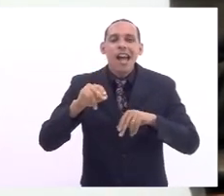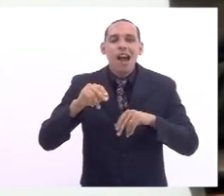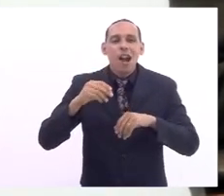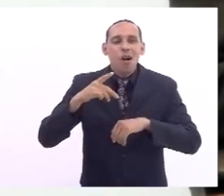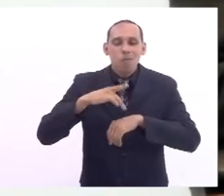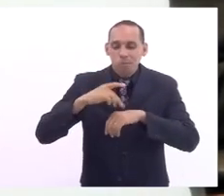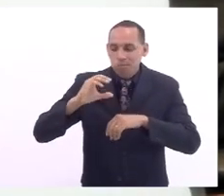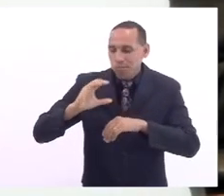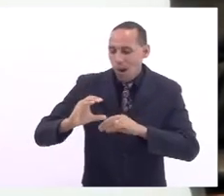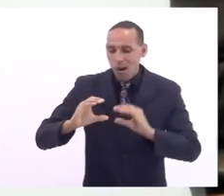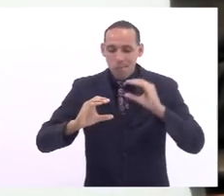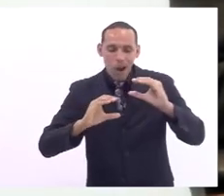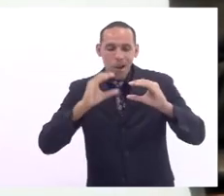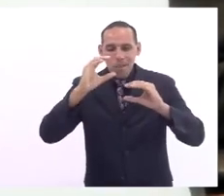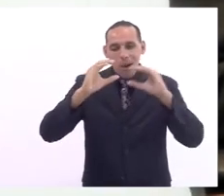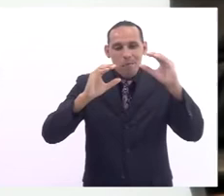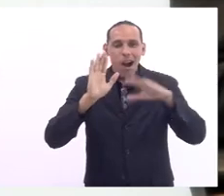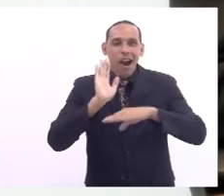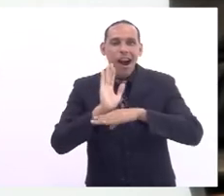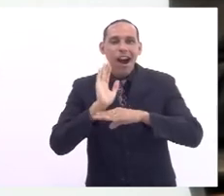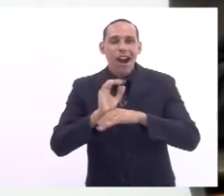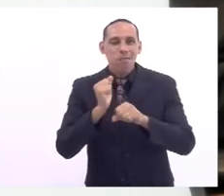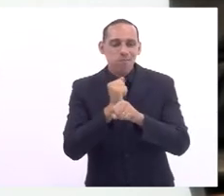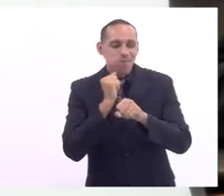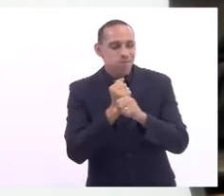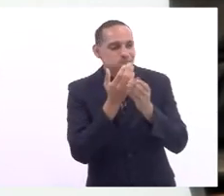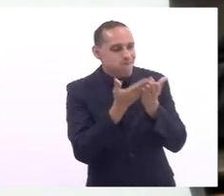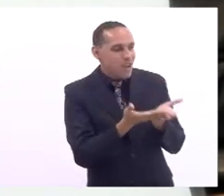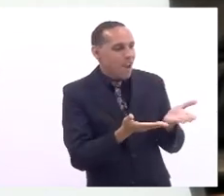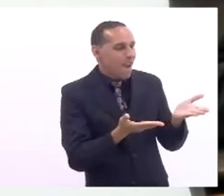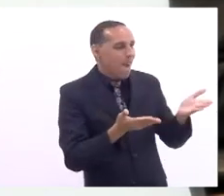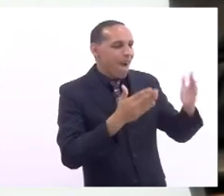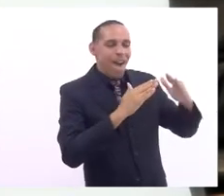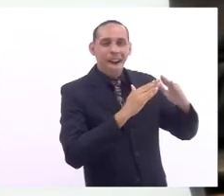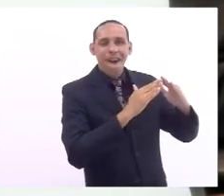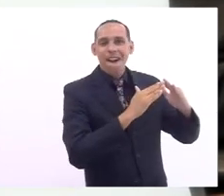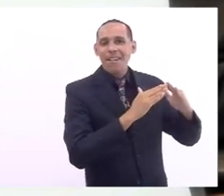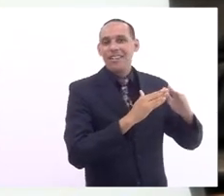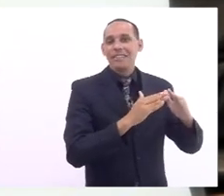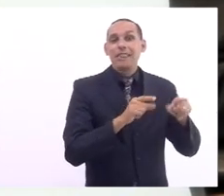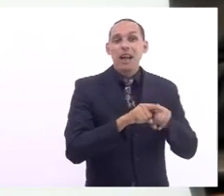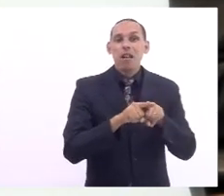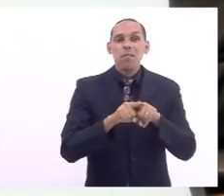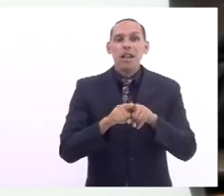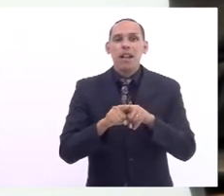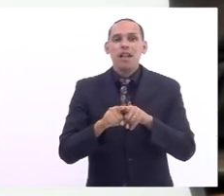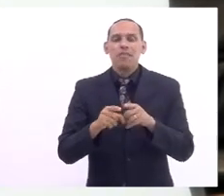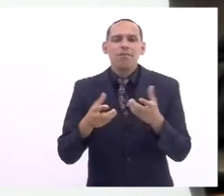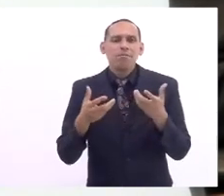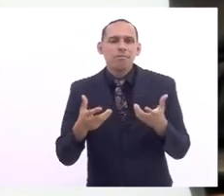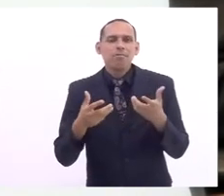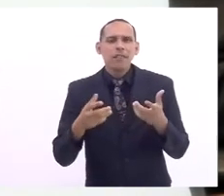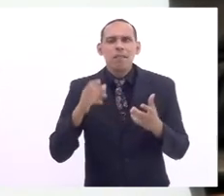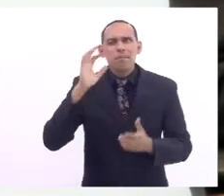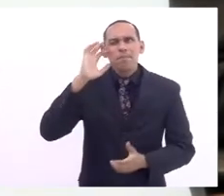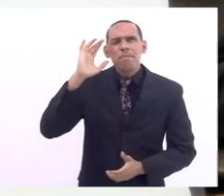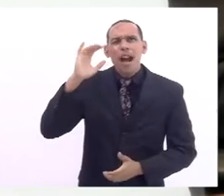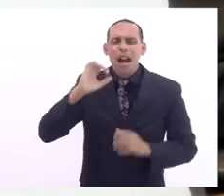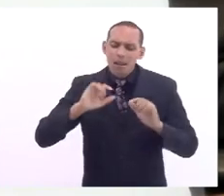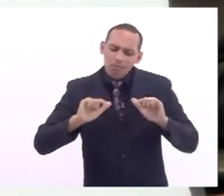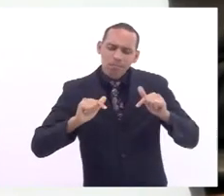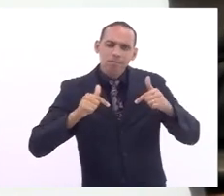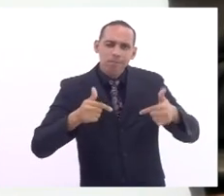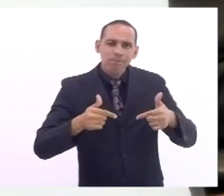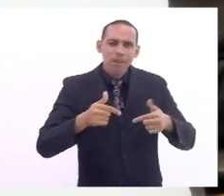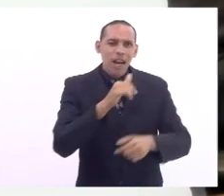construção todo mundo que se propõe a pensar e agir nesse Rio de Janeiro por inteiro